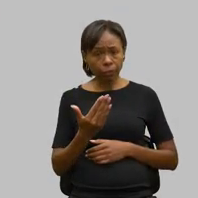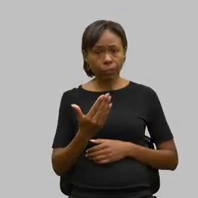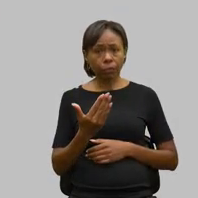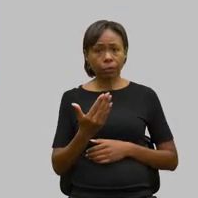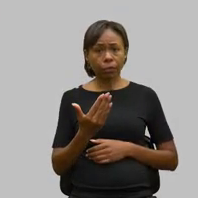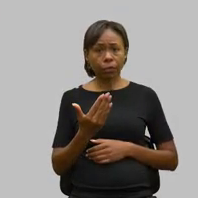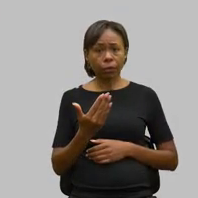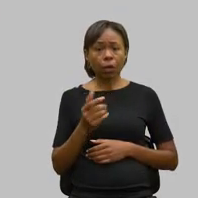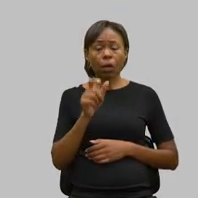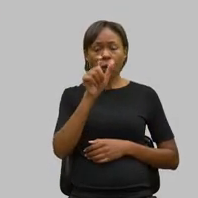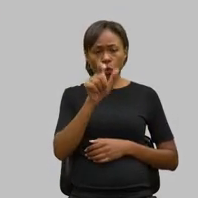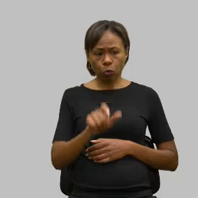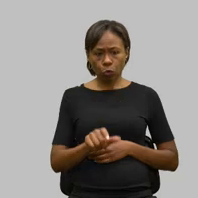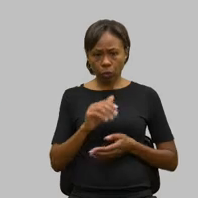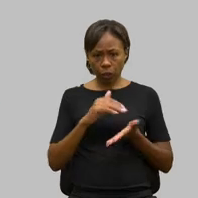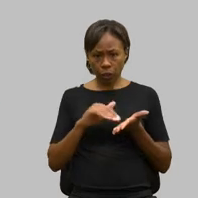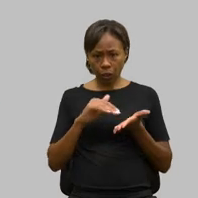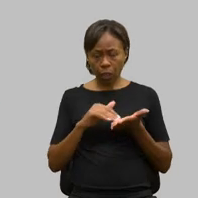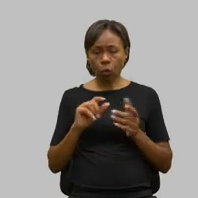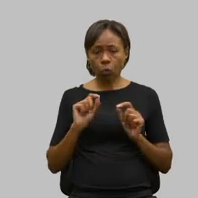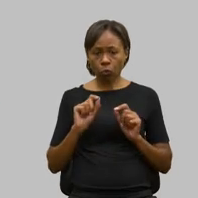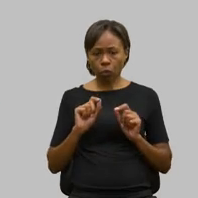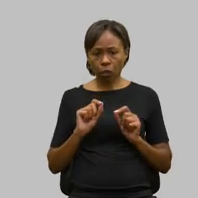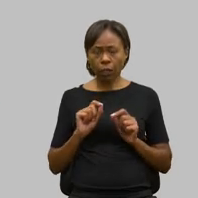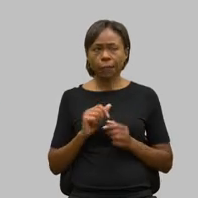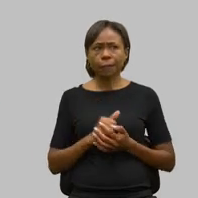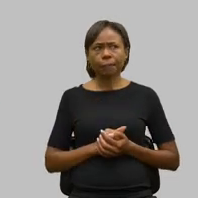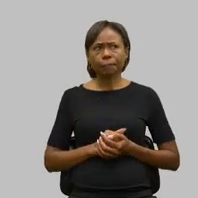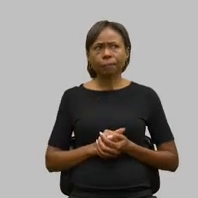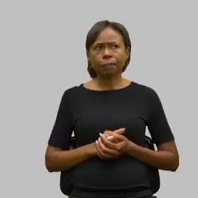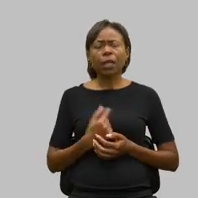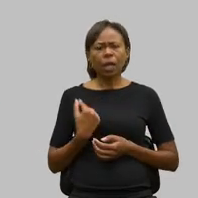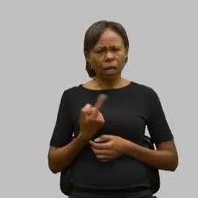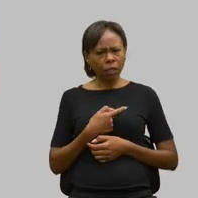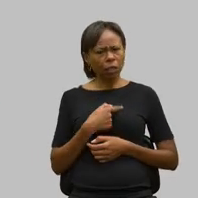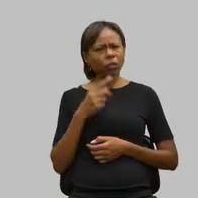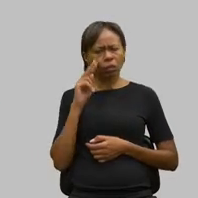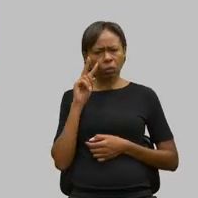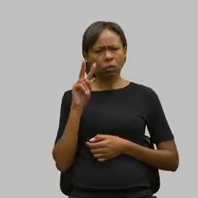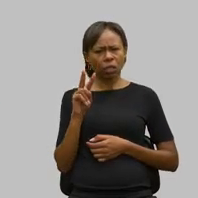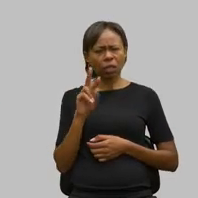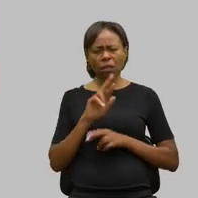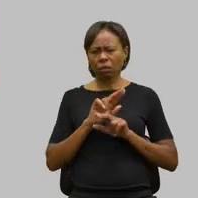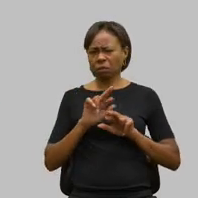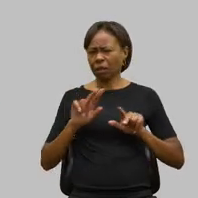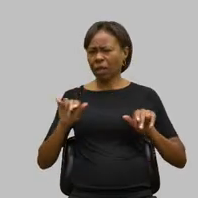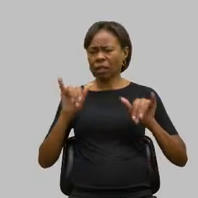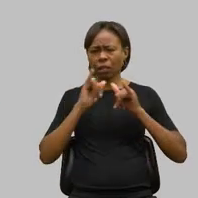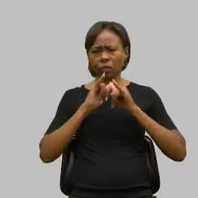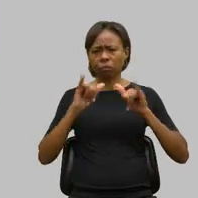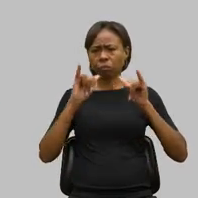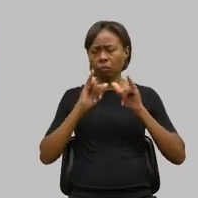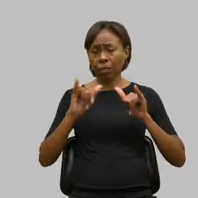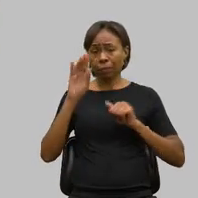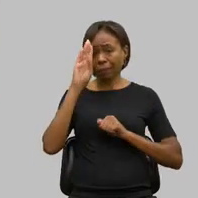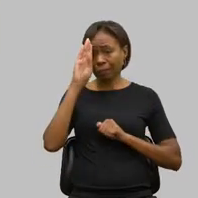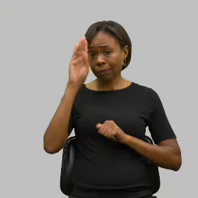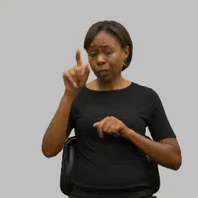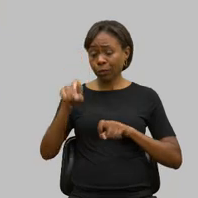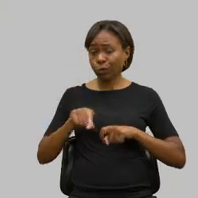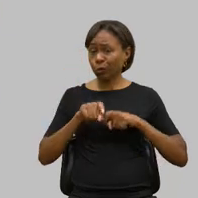ao senhor secretário. A gente tem visto várias campanhas, sobretudo no interior de Minas Gerais,